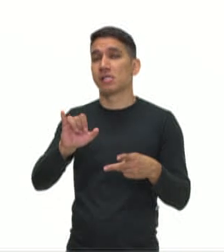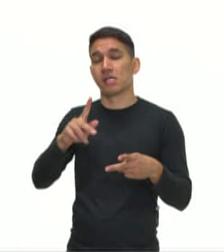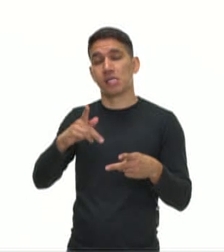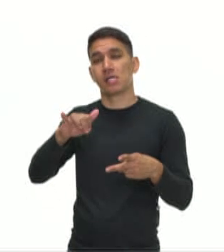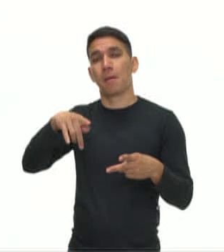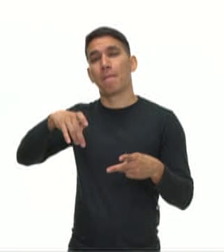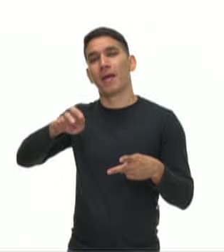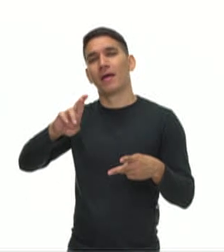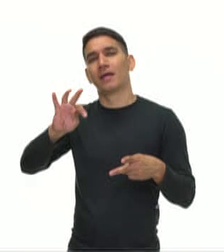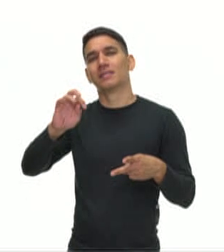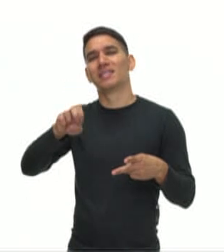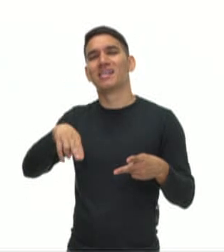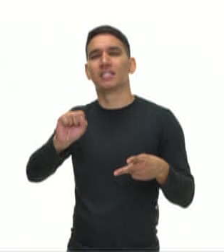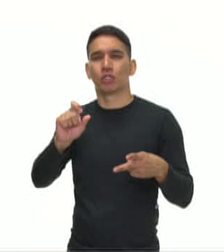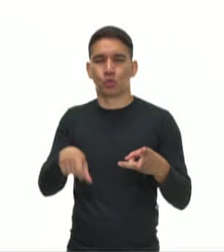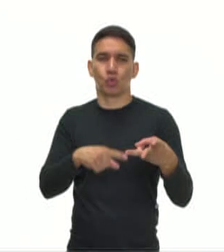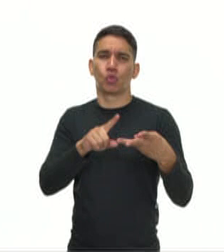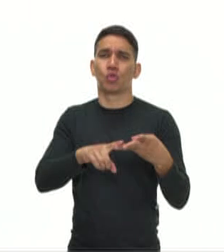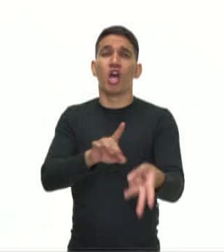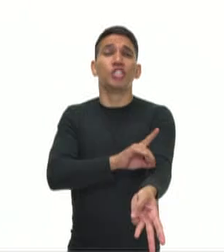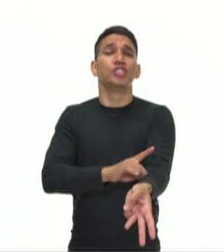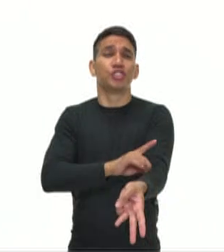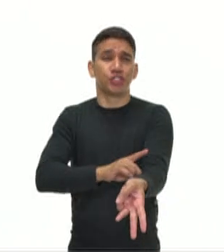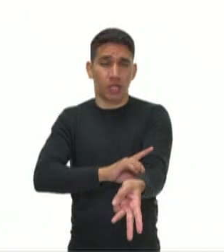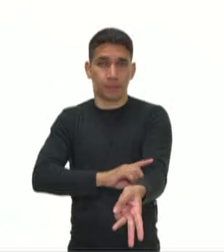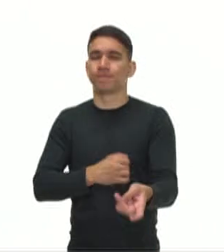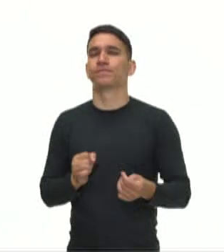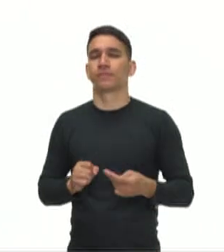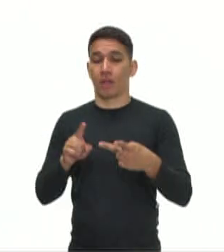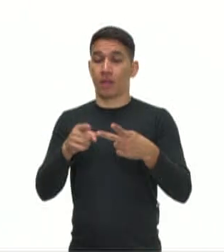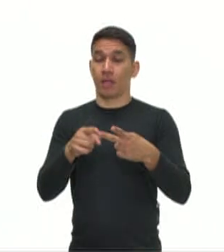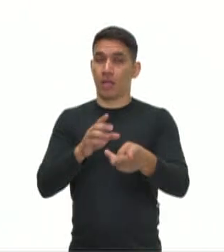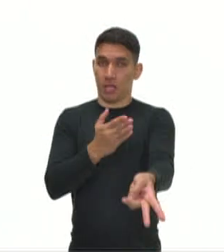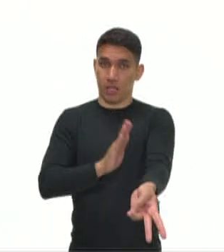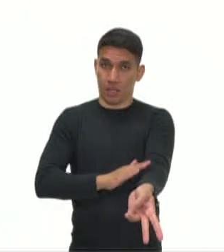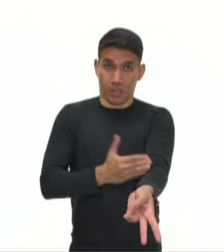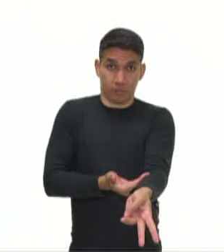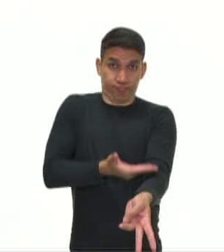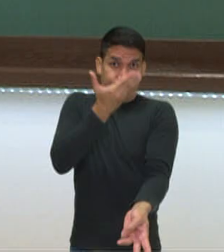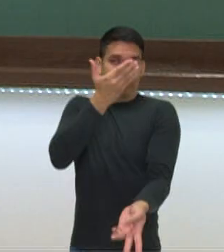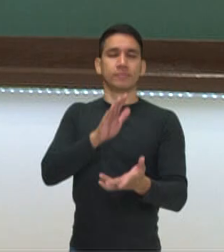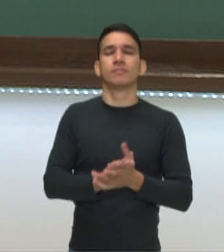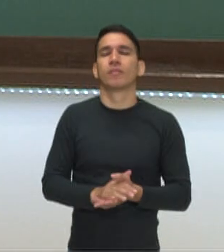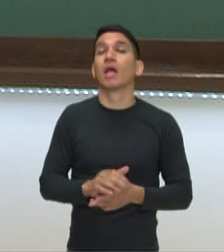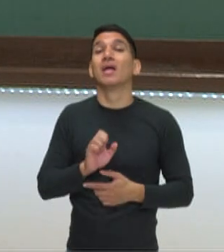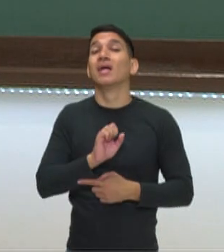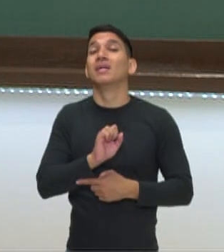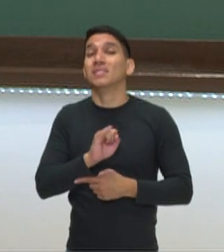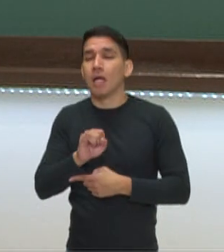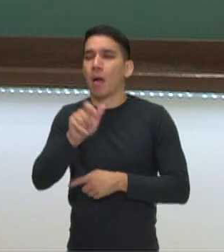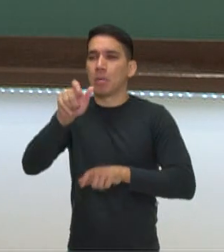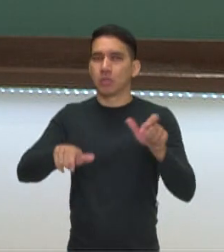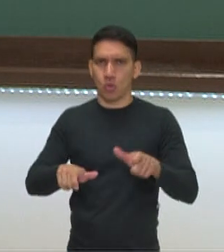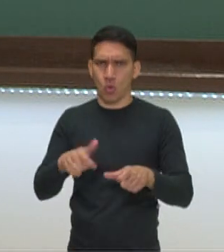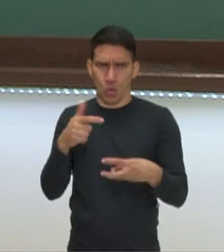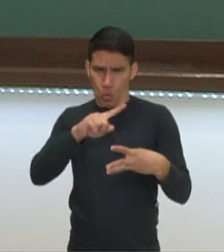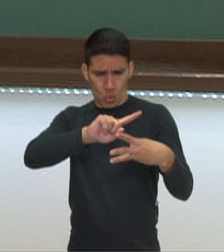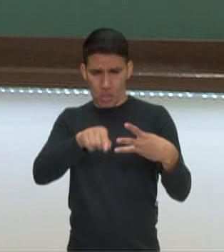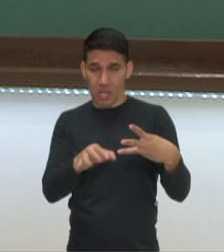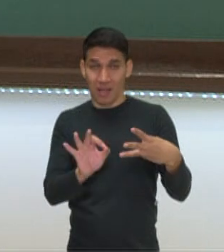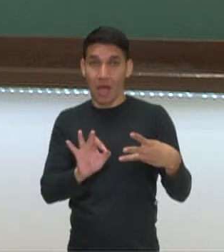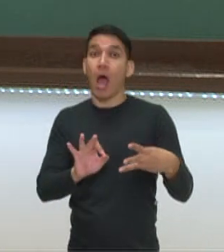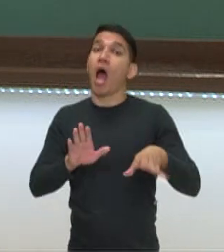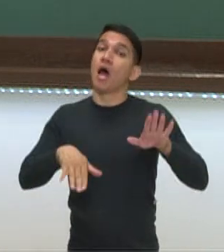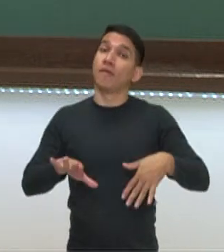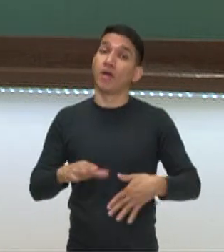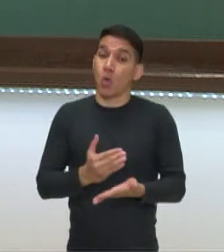diabéticos e pessoas que ainda, né, não têm essas comorbidades. Geralmente, elas podem nem sentir